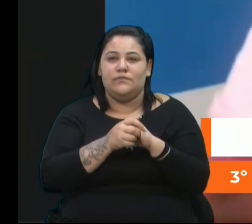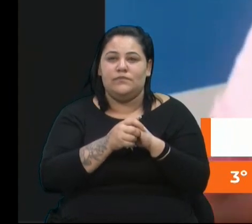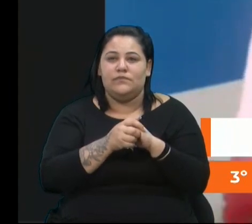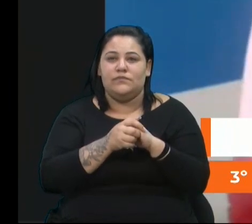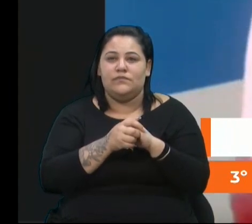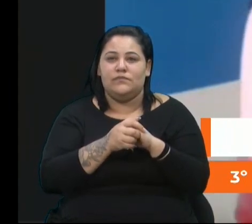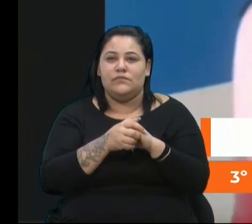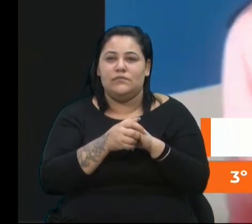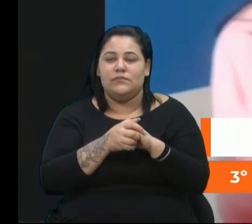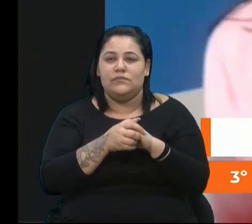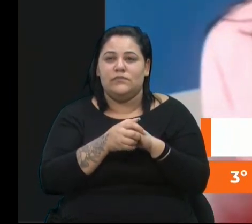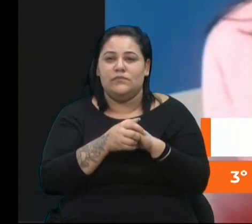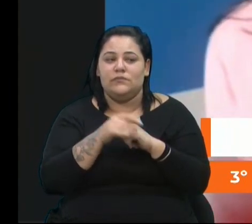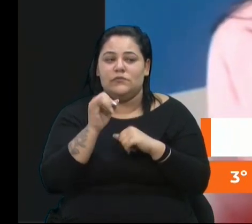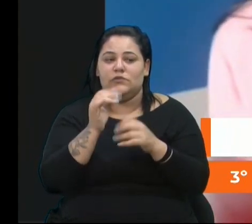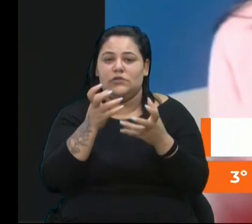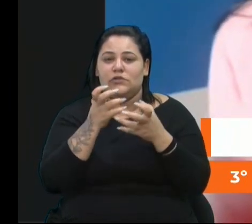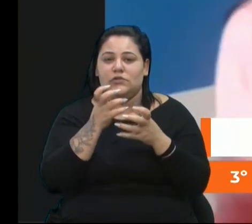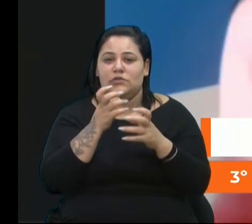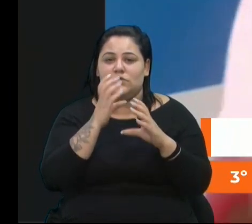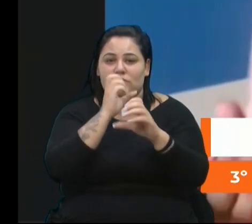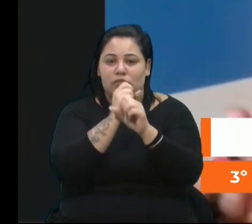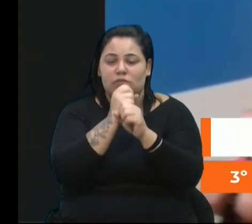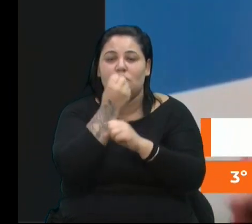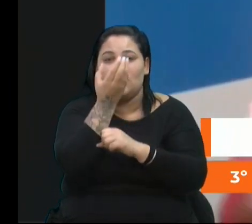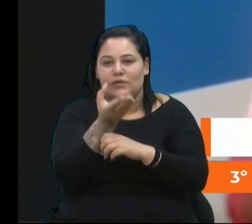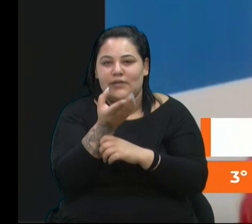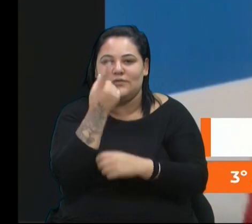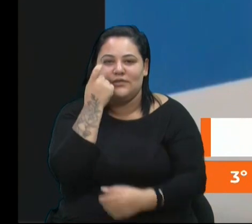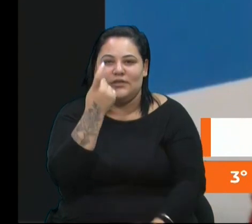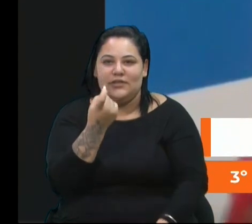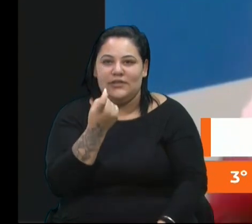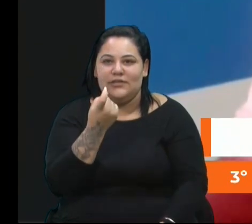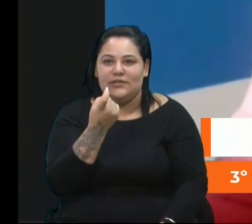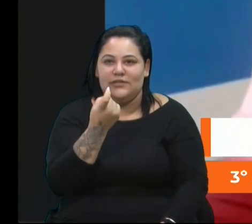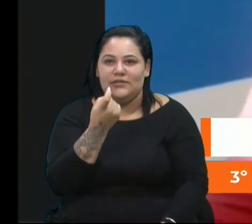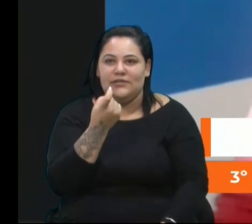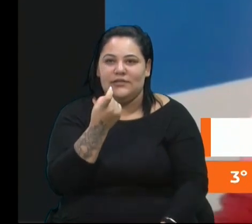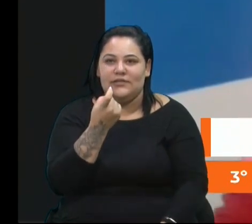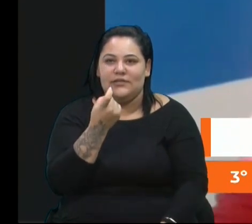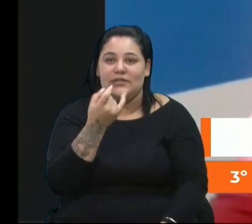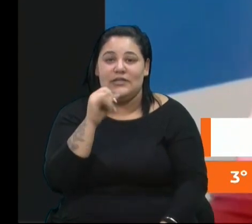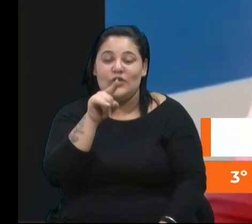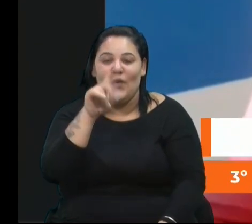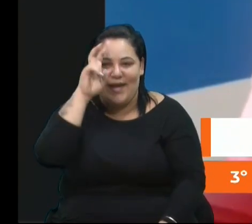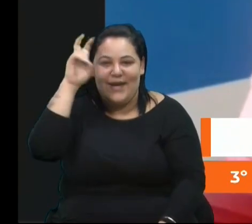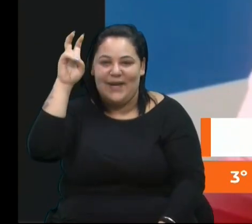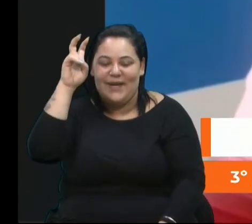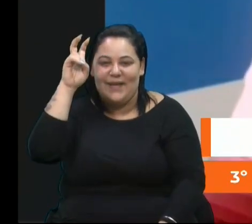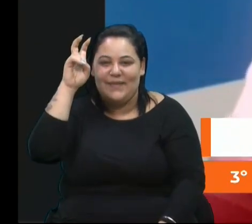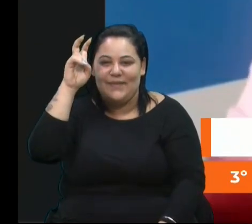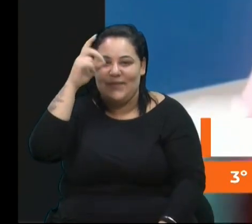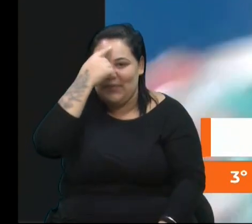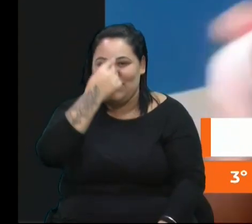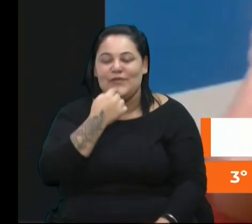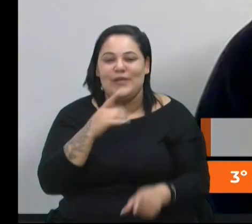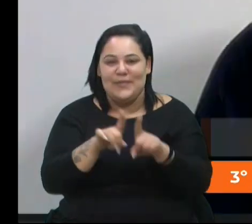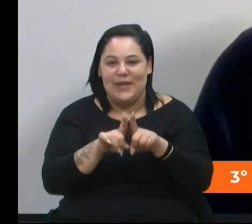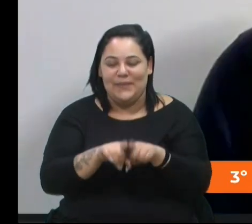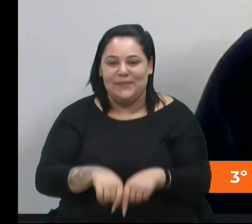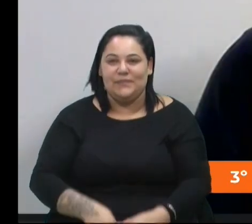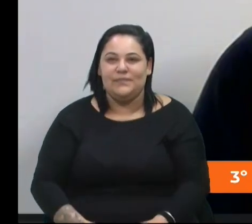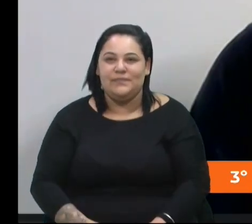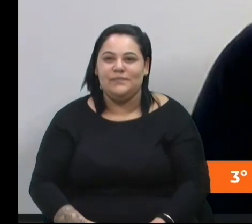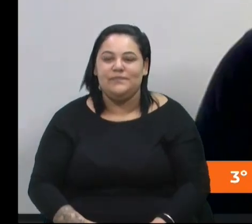esse teu interesse, né, pela questão das altas habilidades, se tu é autohabilidoso, essa é uma pergunta da Rosângela, de Santa Catarina. Tá,